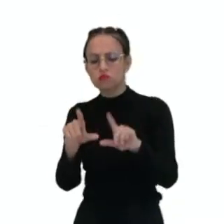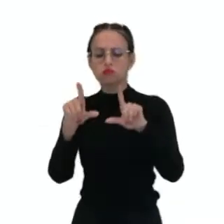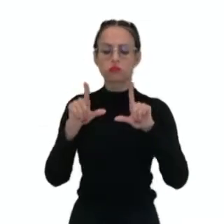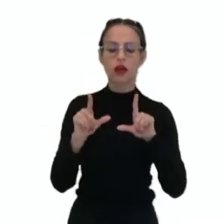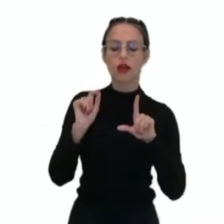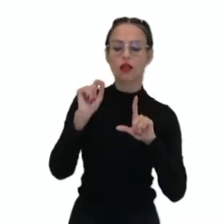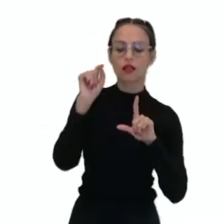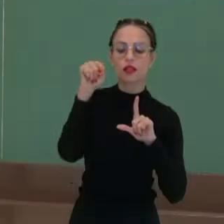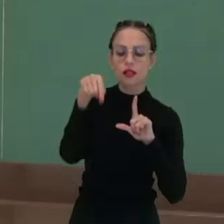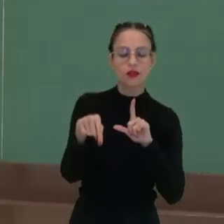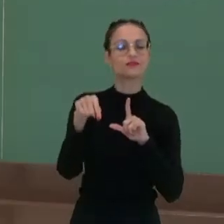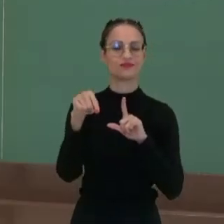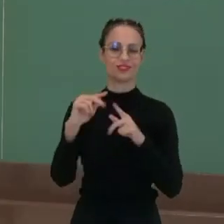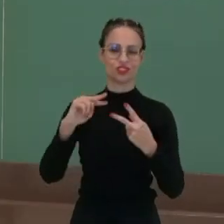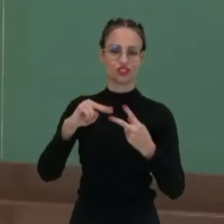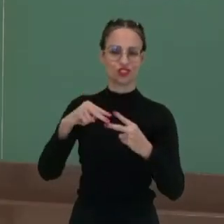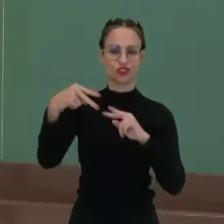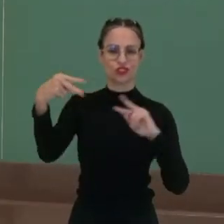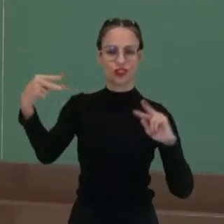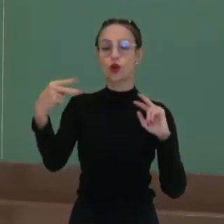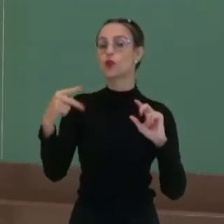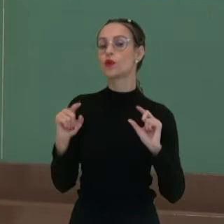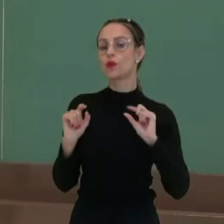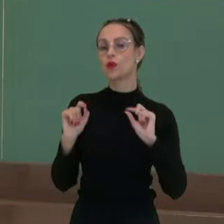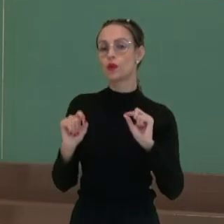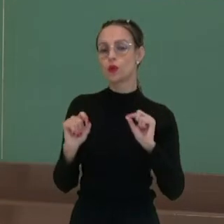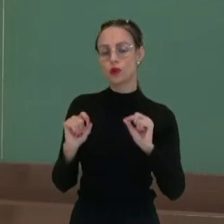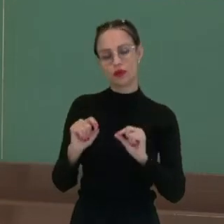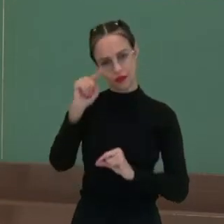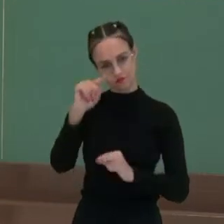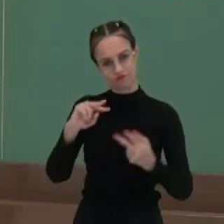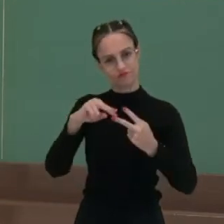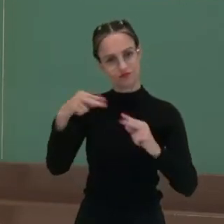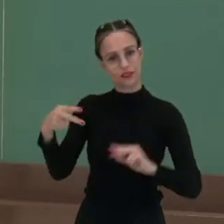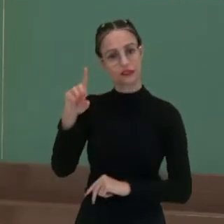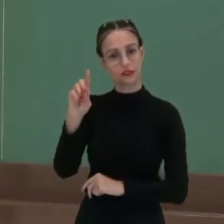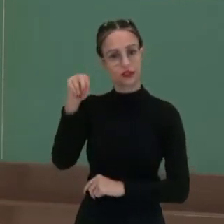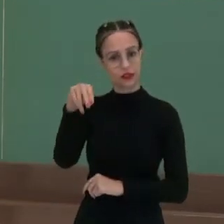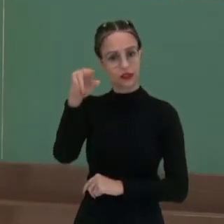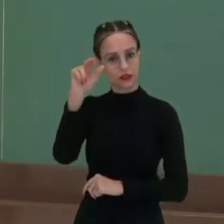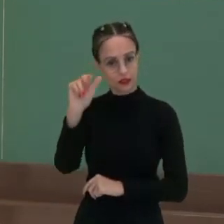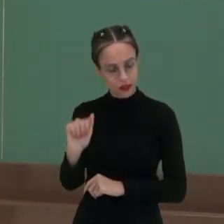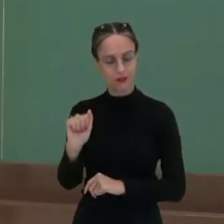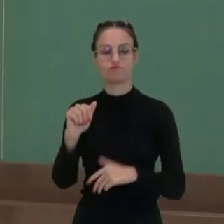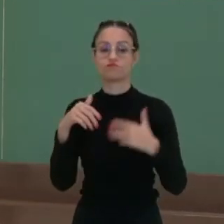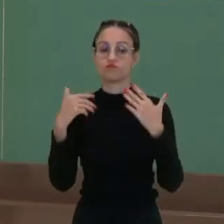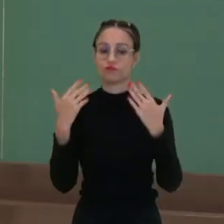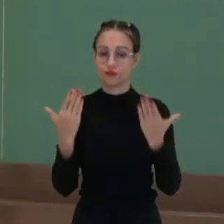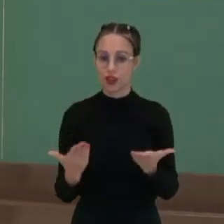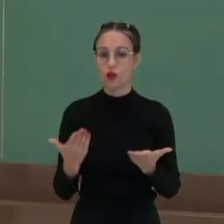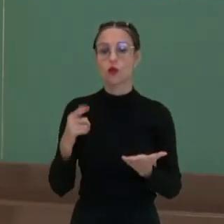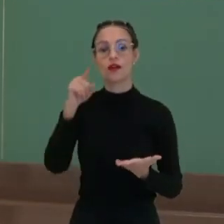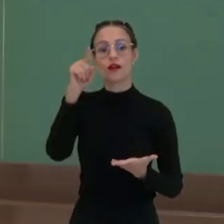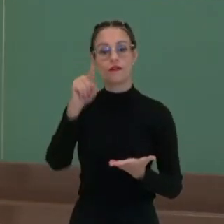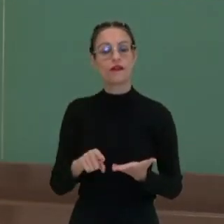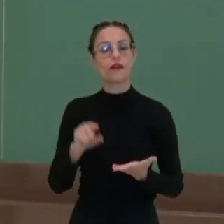nosso material genético. O que é esse material genético? O DNA, que por sua vez é